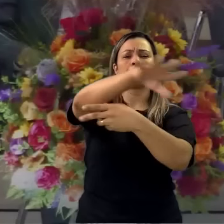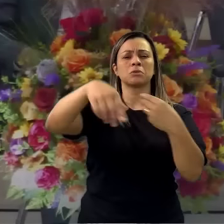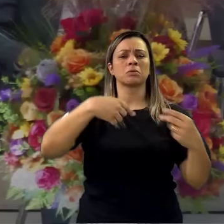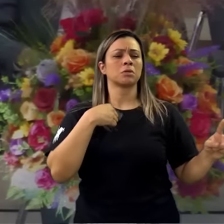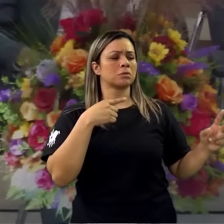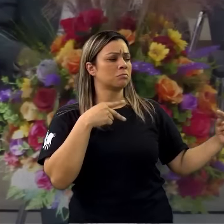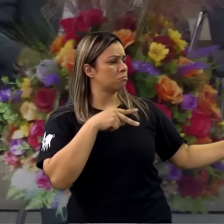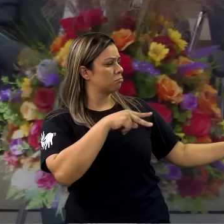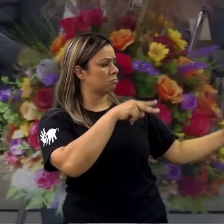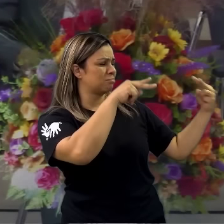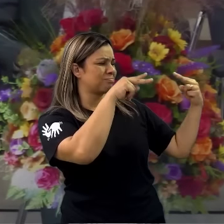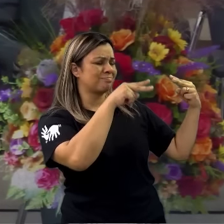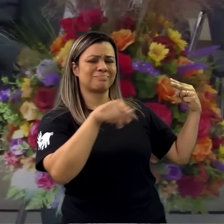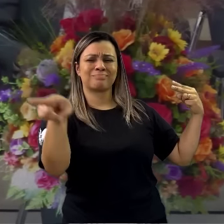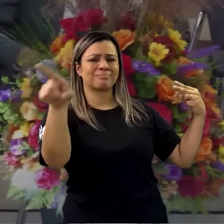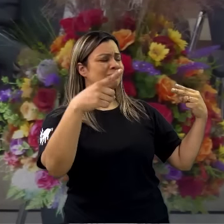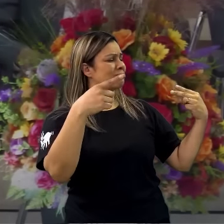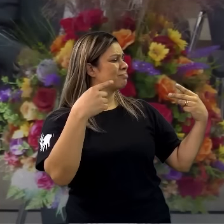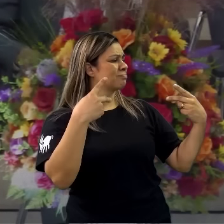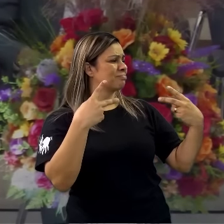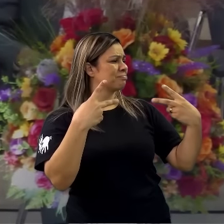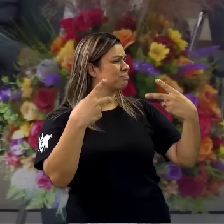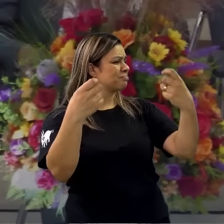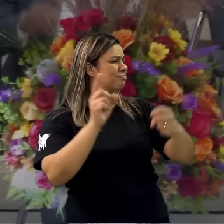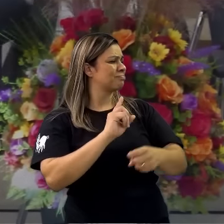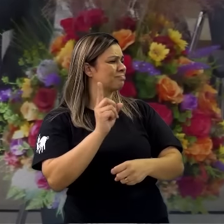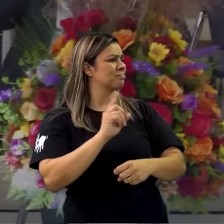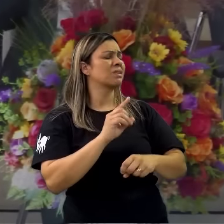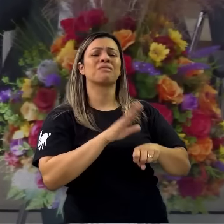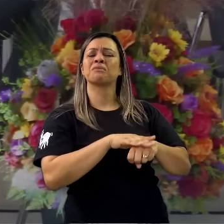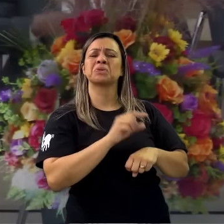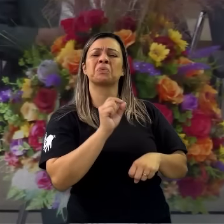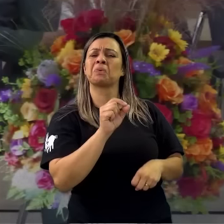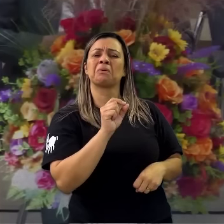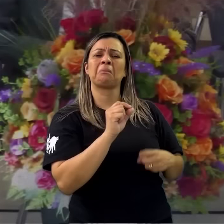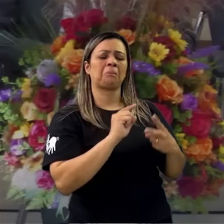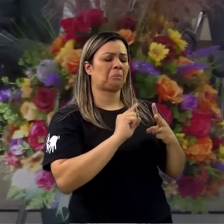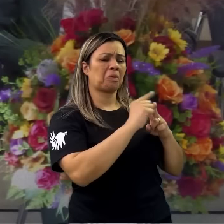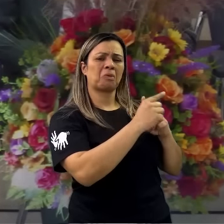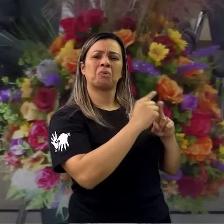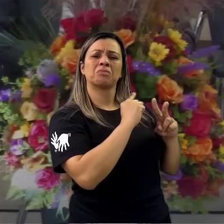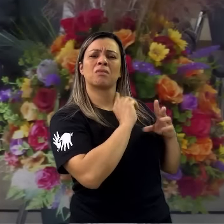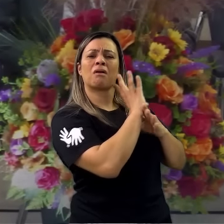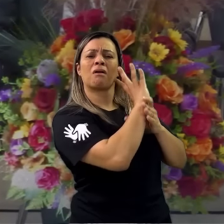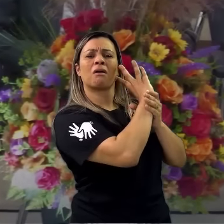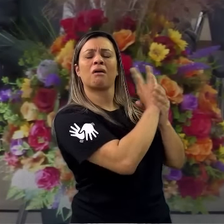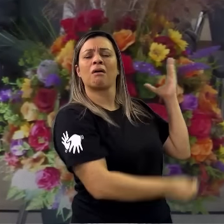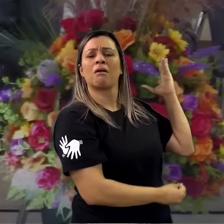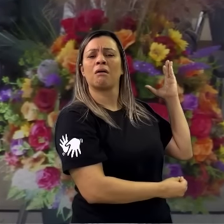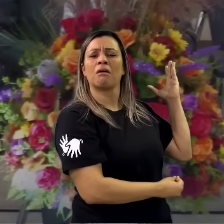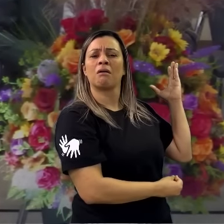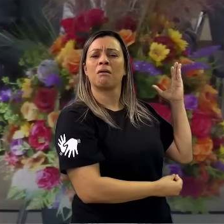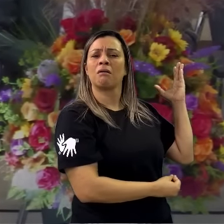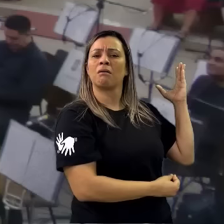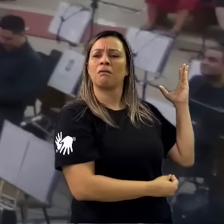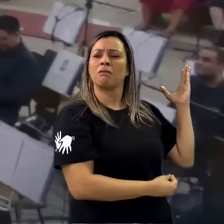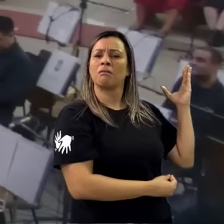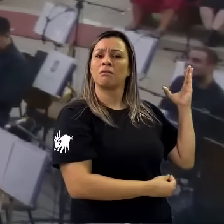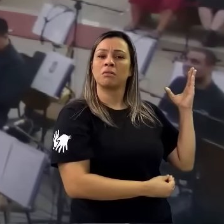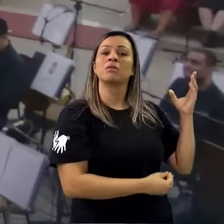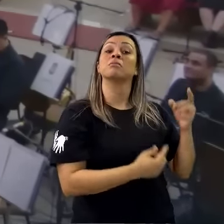Barnabé falou Barnabé ninguém nem tá ouvindo que nós estamos falando só tem uma coisa que a gente tem que fazer aqui o que é irmão Paulo fugir do tumulto porque tem gente que gosta